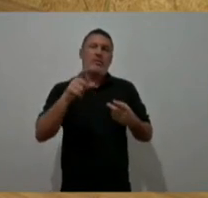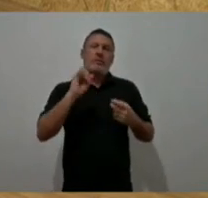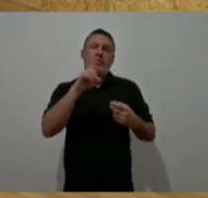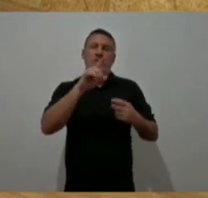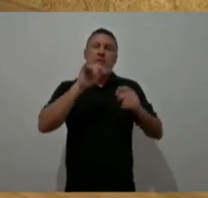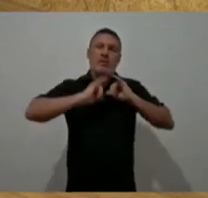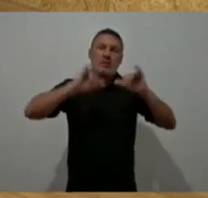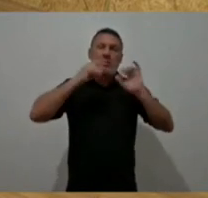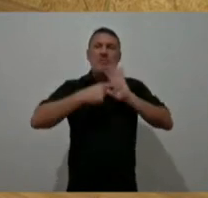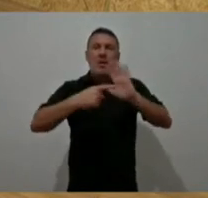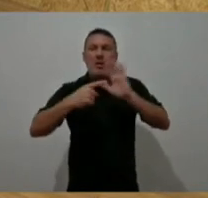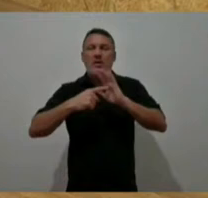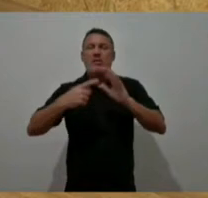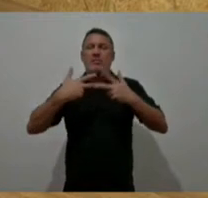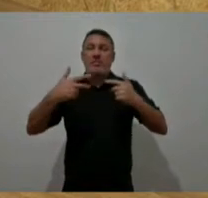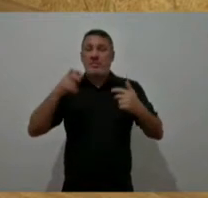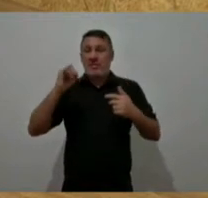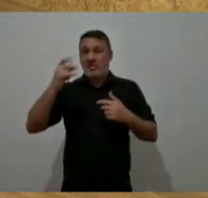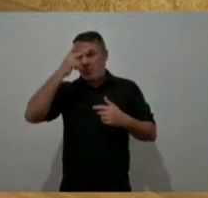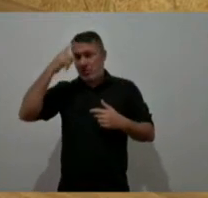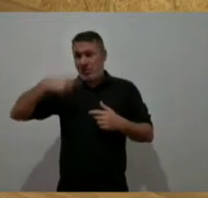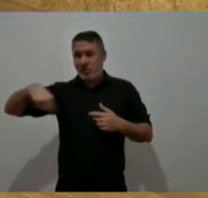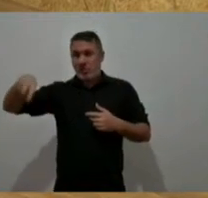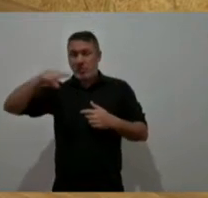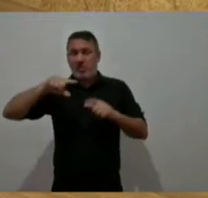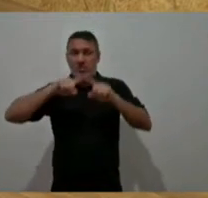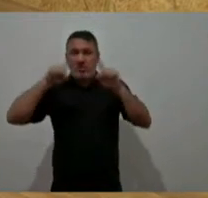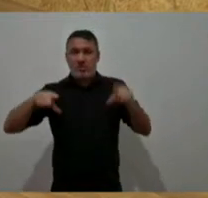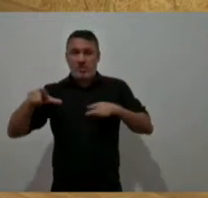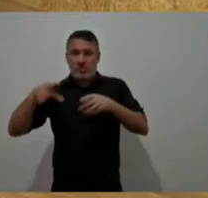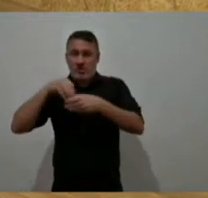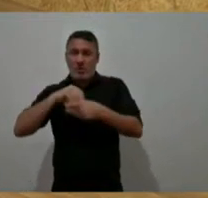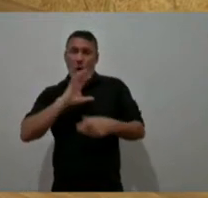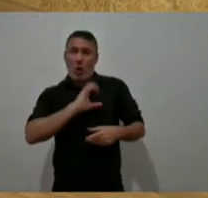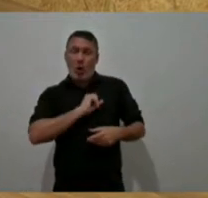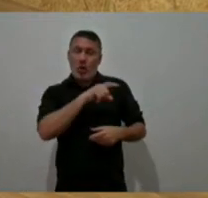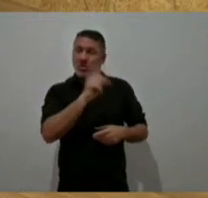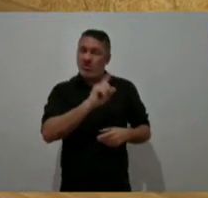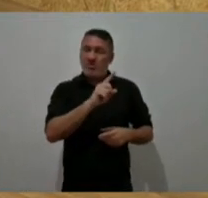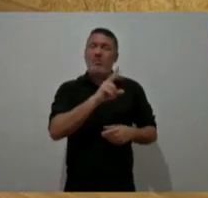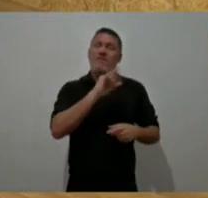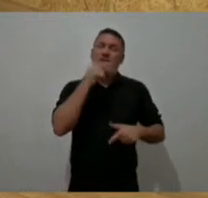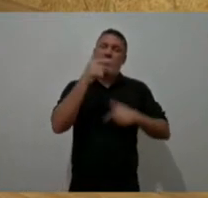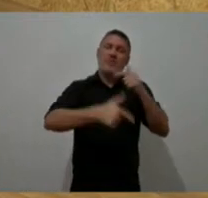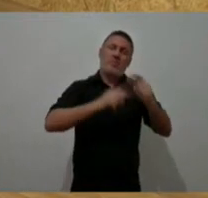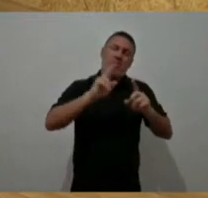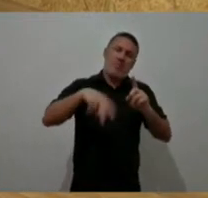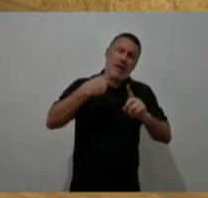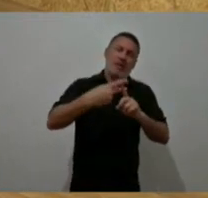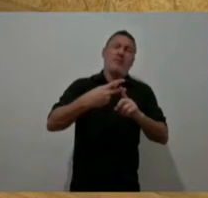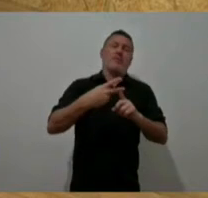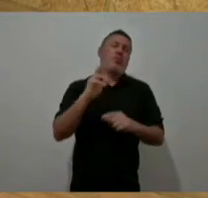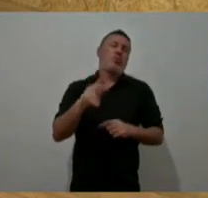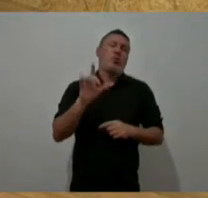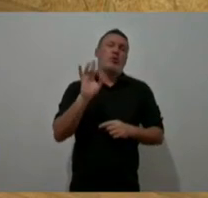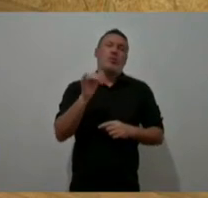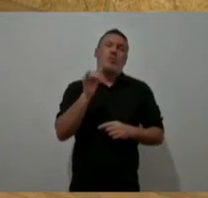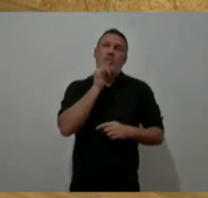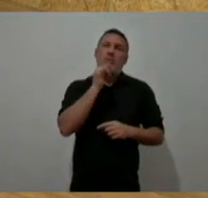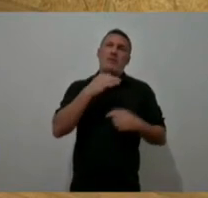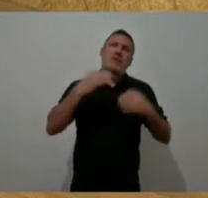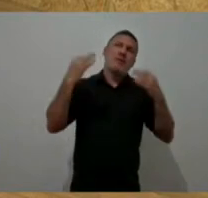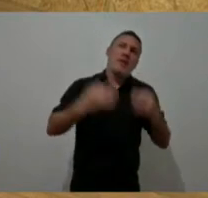colaboradores, a tua vida é muito mais dura. O teu turnover é maior, né? Então, tudo isso é não só uma questão como eu falei, do certo no mundo de